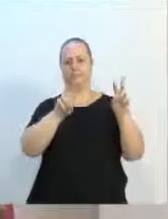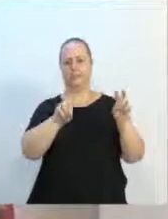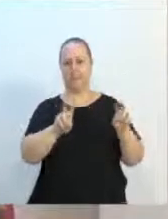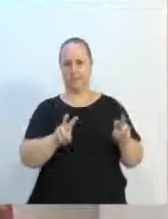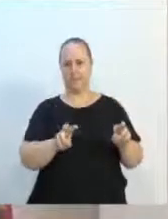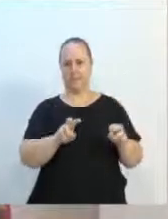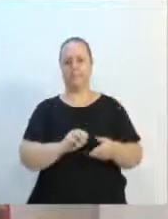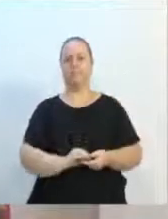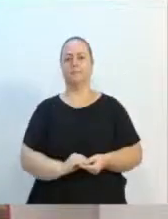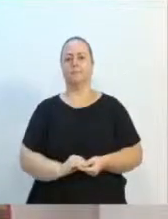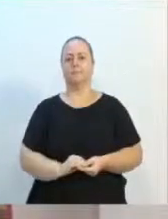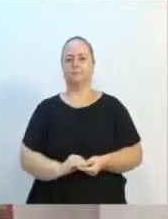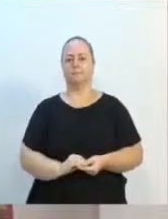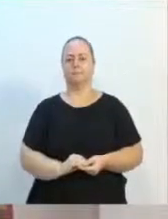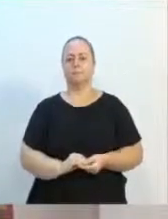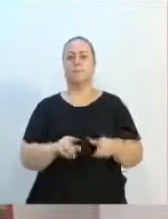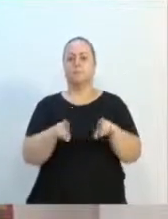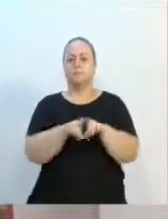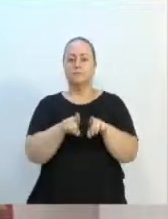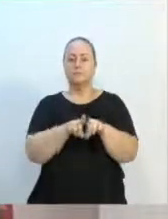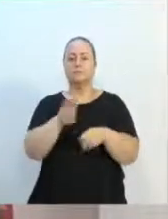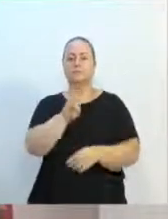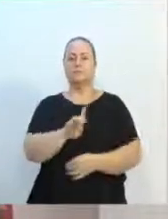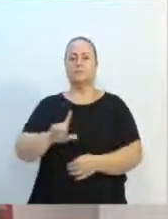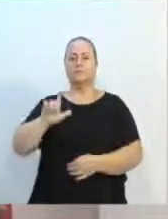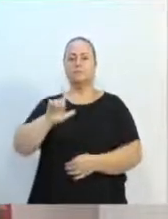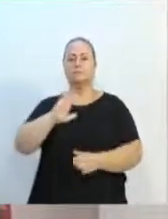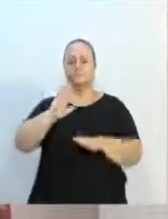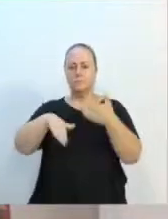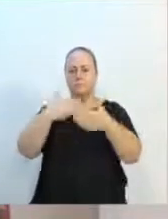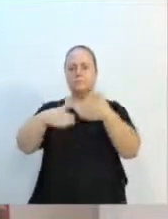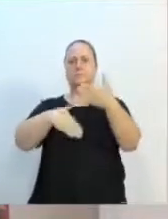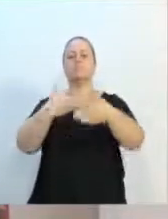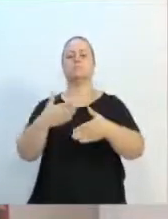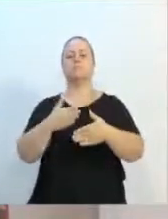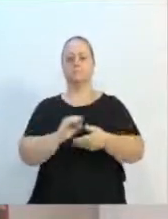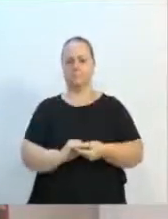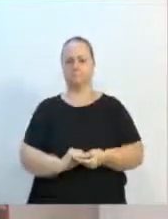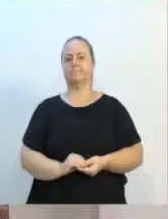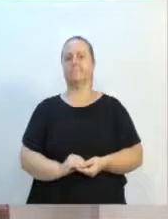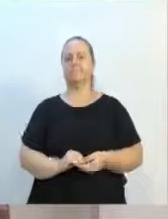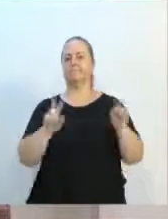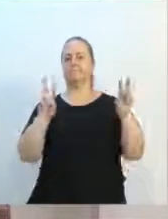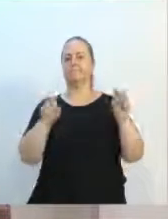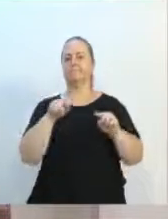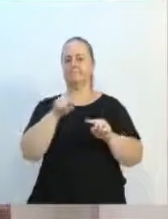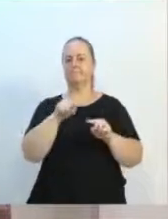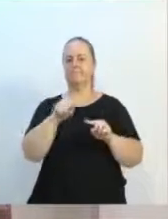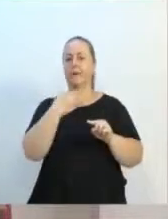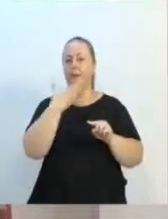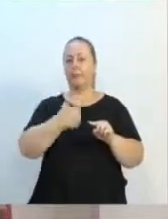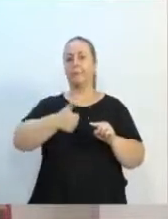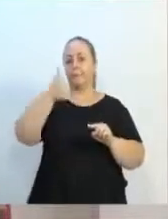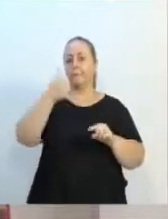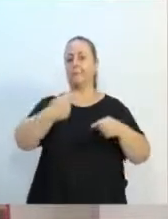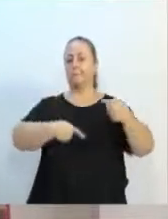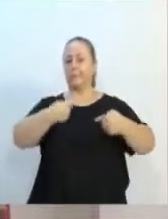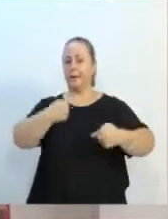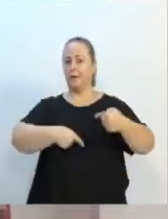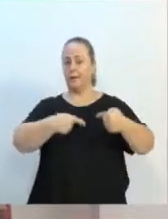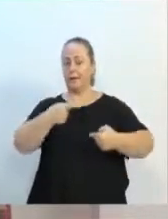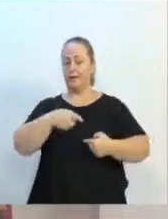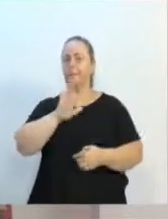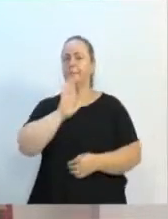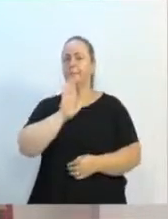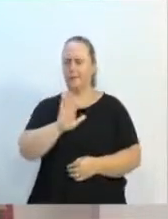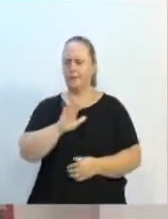acho que Blumenau precisa avançar muito no tema arborização urbana. Mas gostaria de lembrar que a arborização urbana